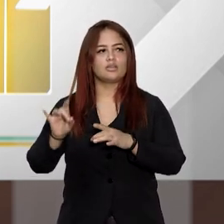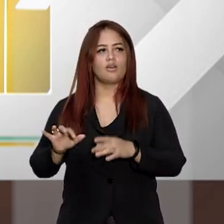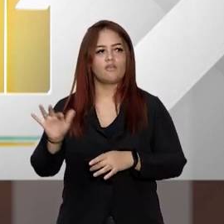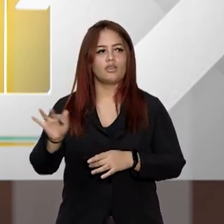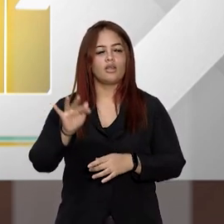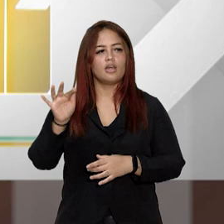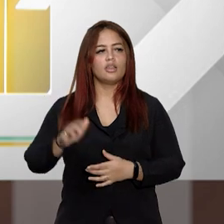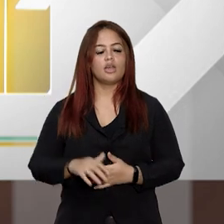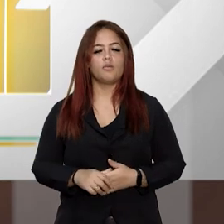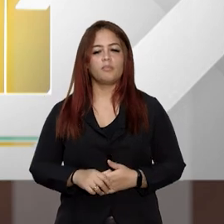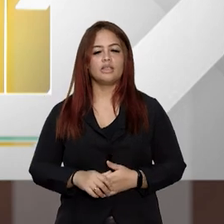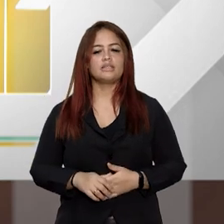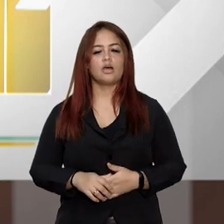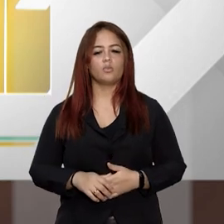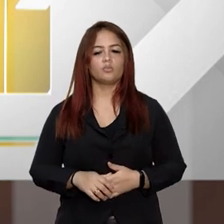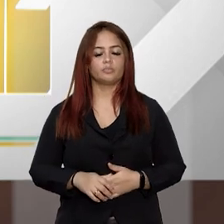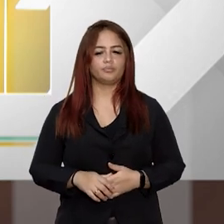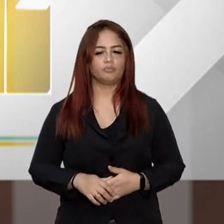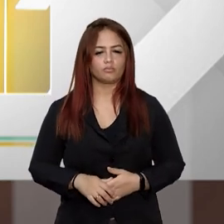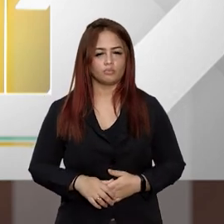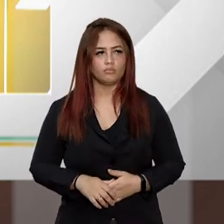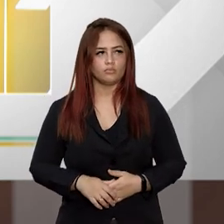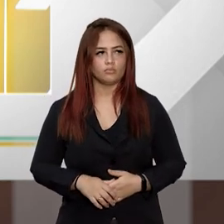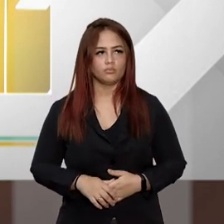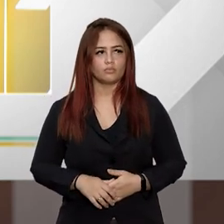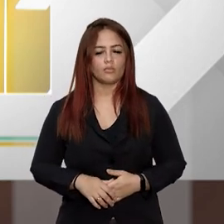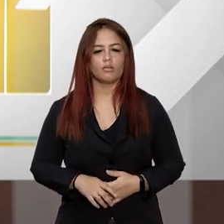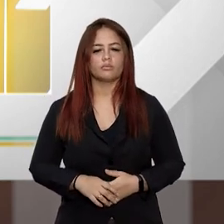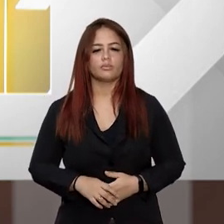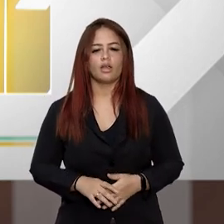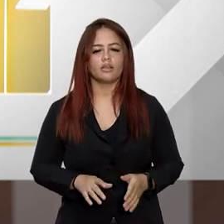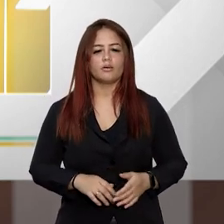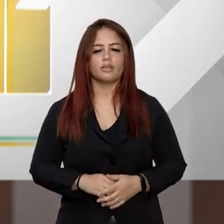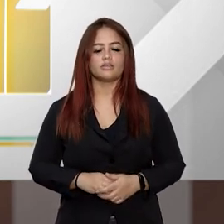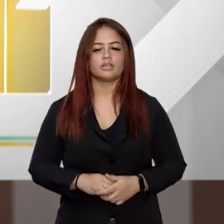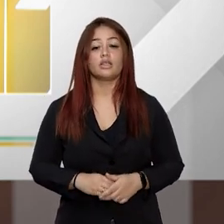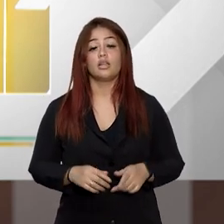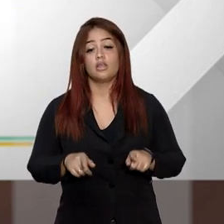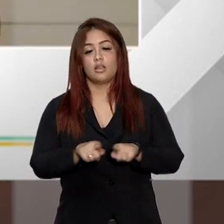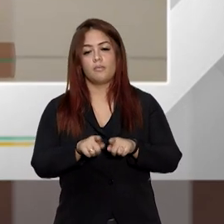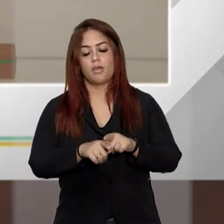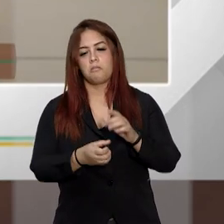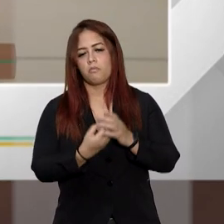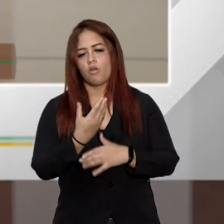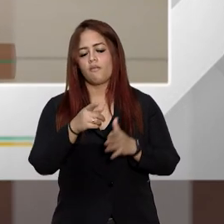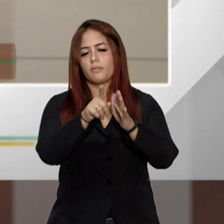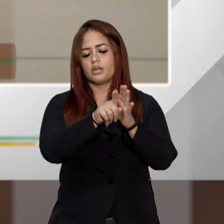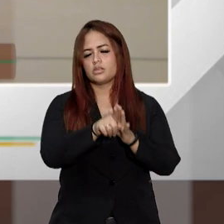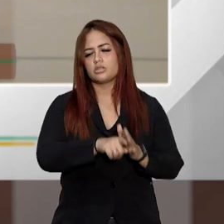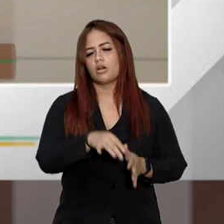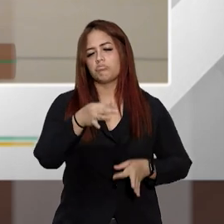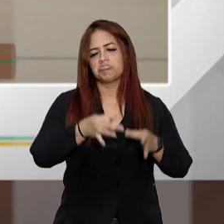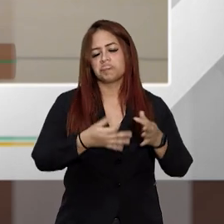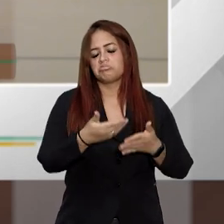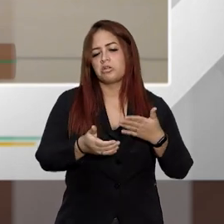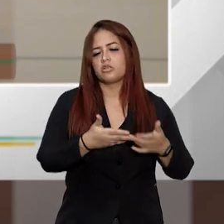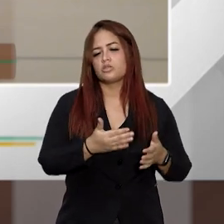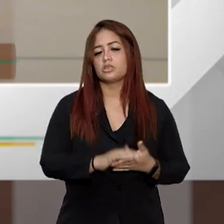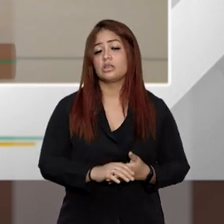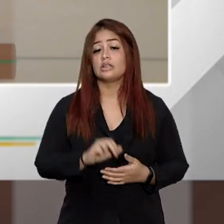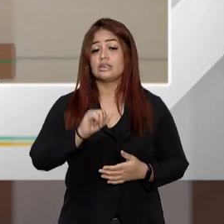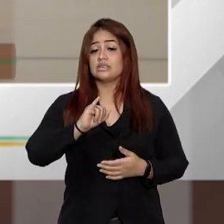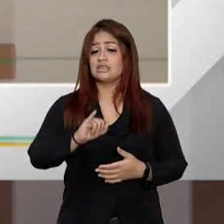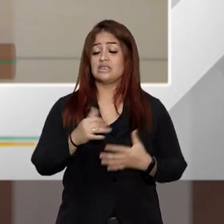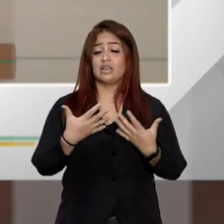Então, nós não temos restrição alguma quanto à produção de prova pericial em qualquer juizado. Quando se